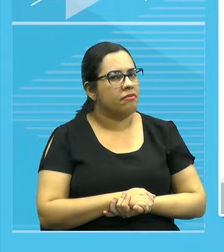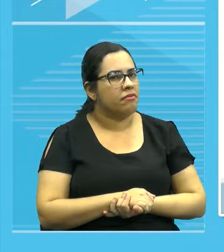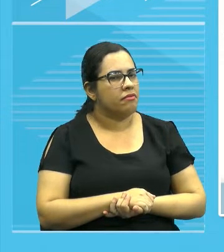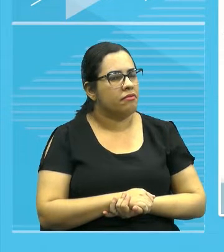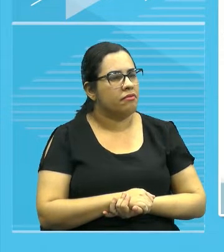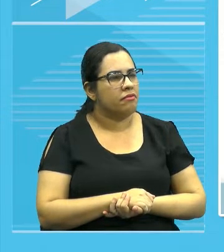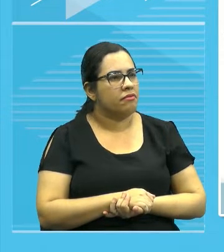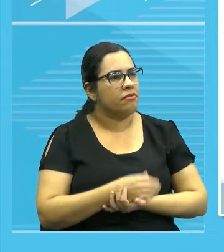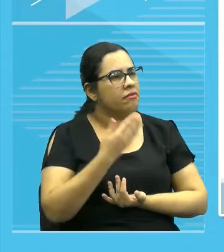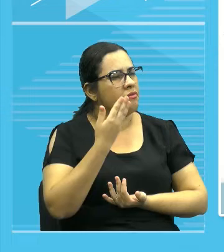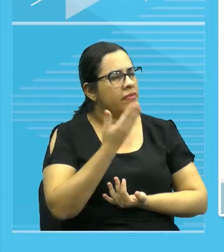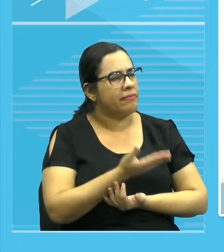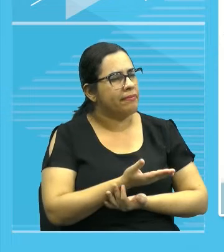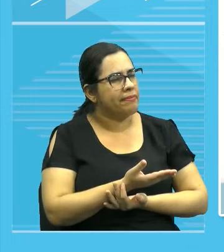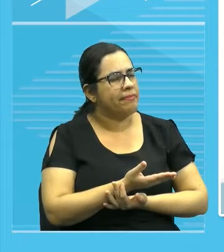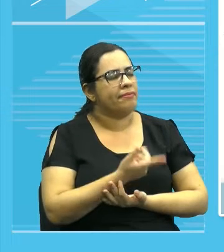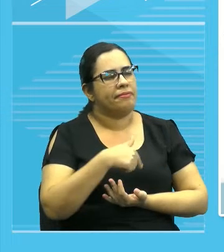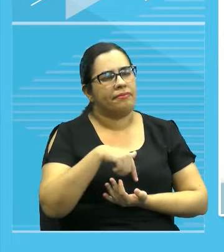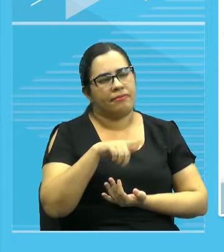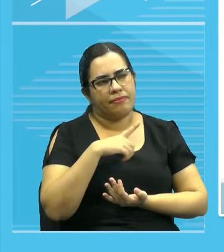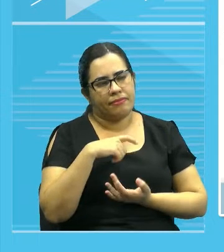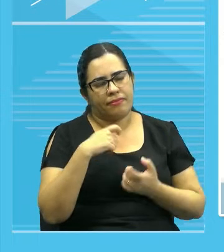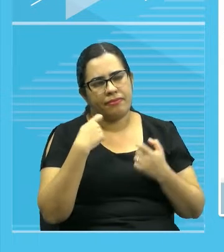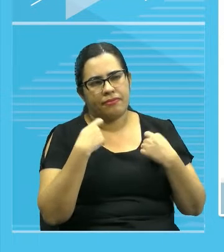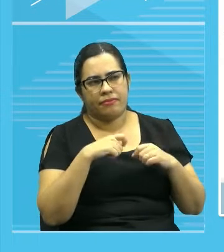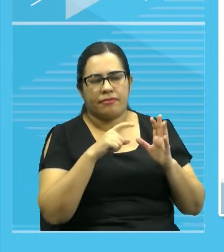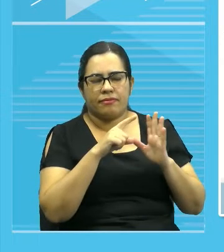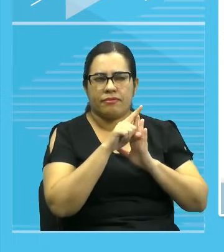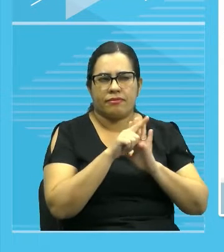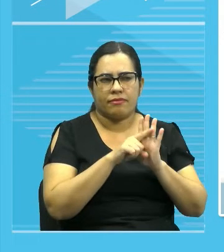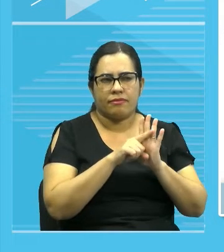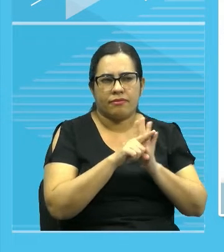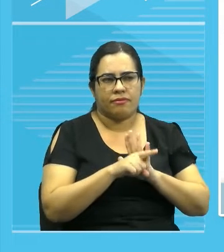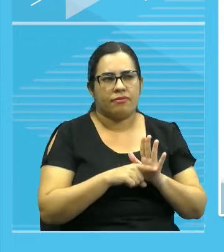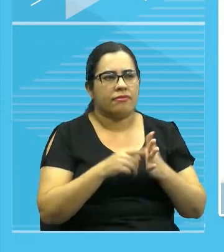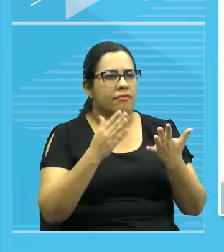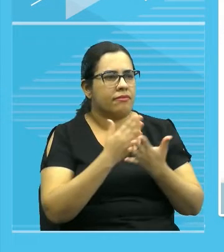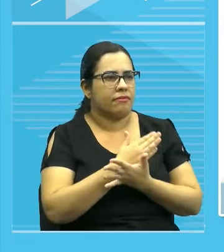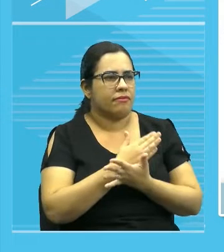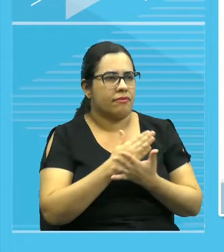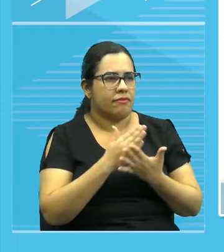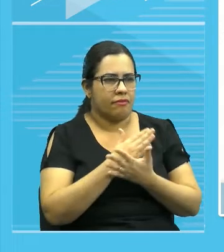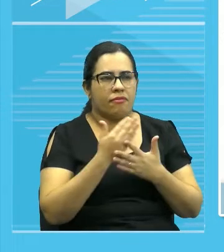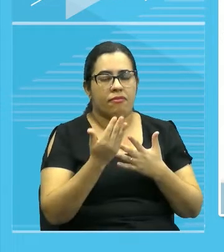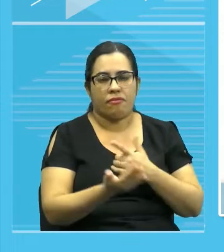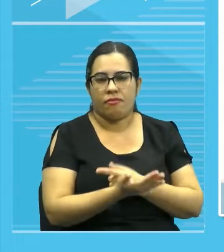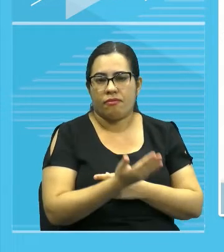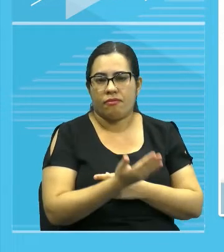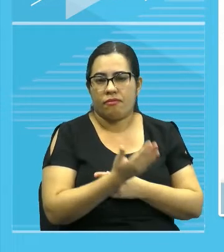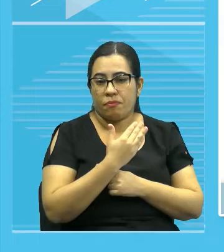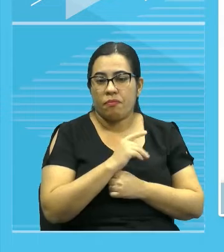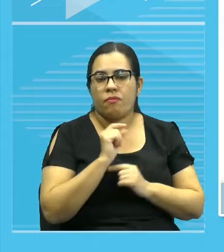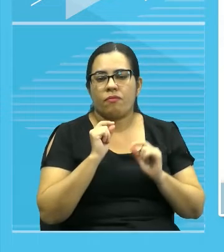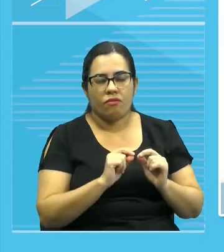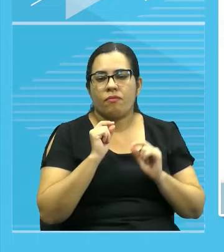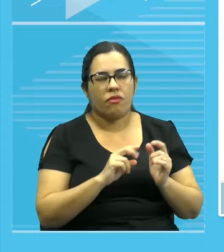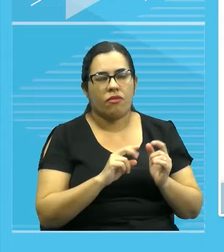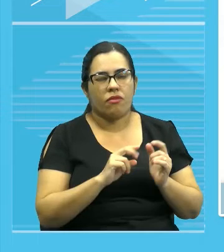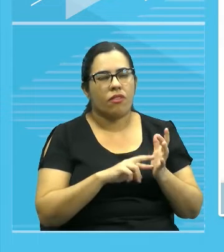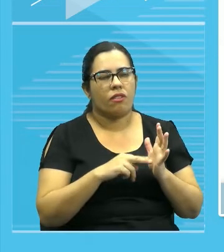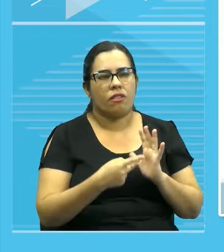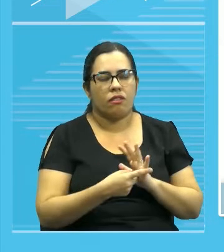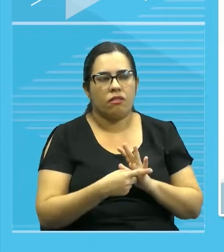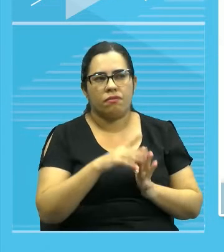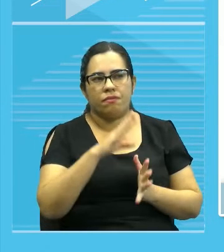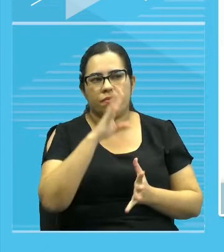aqui a gente precisa observar algumas coisas que ajudam muito na interpretação de texto veja